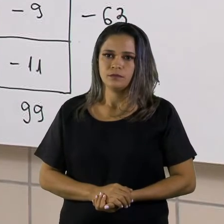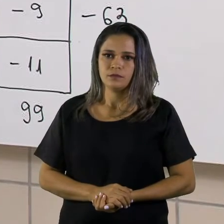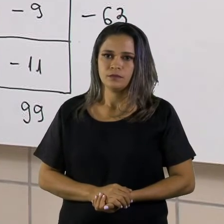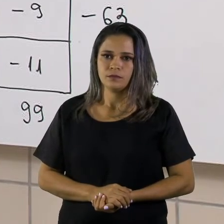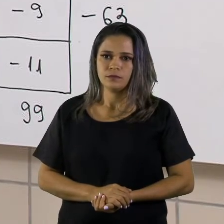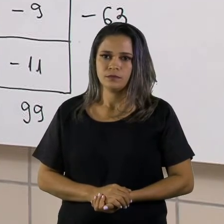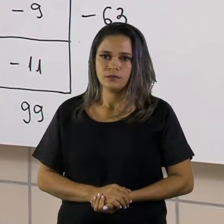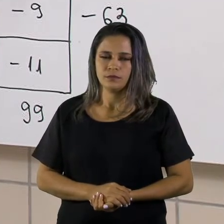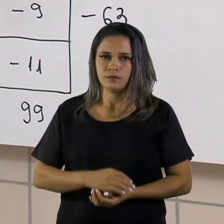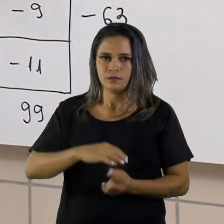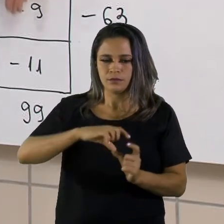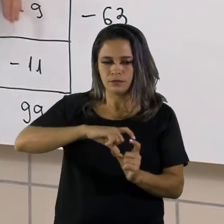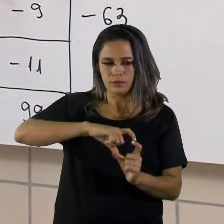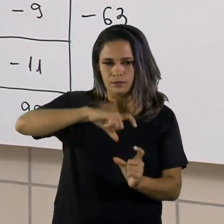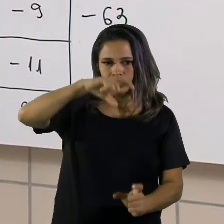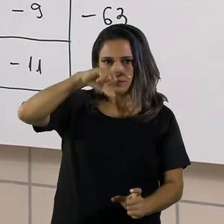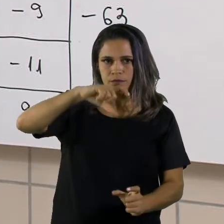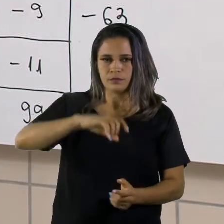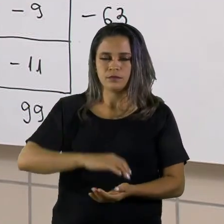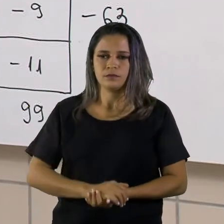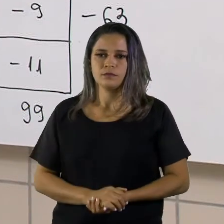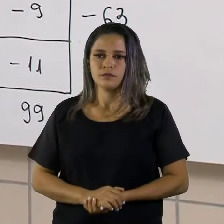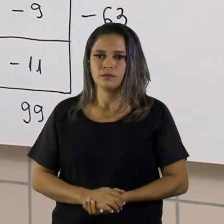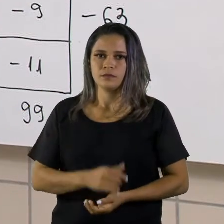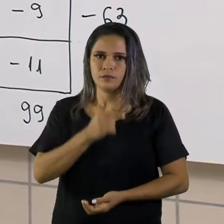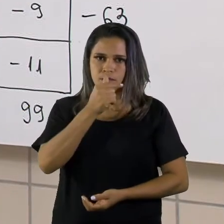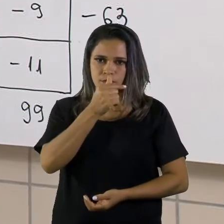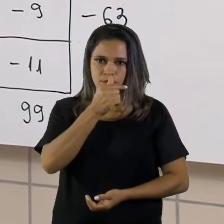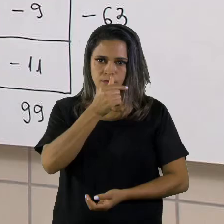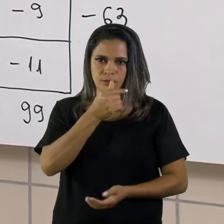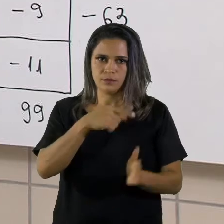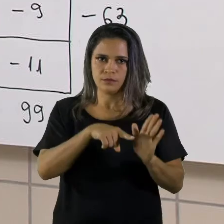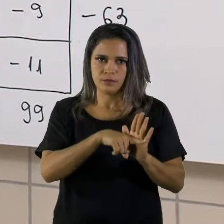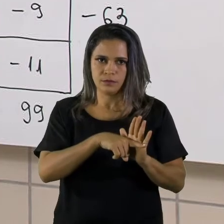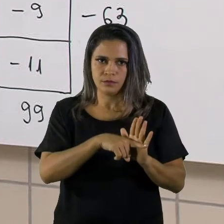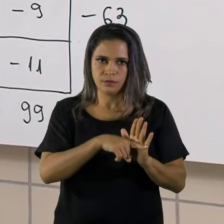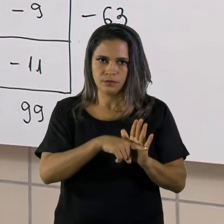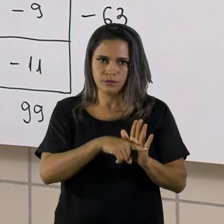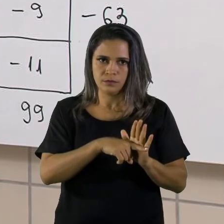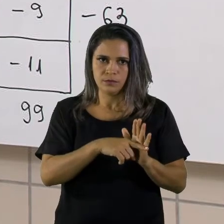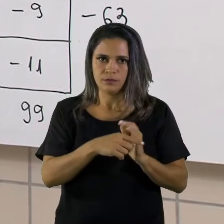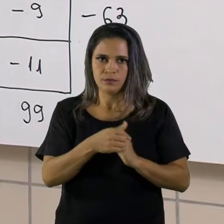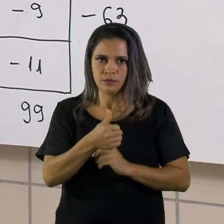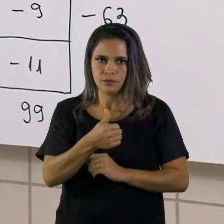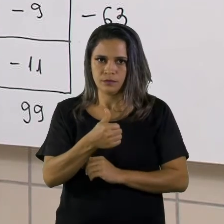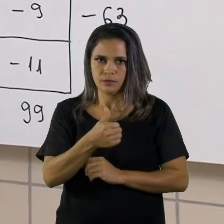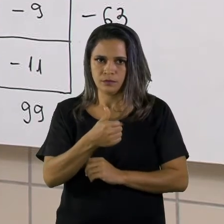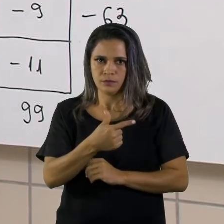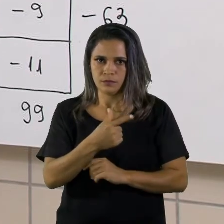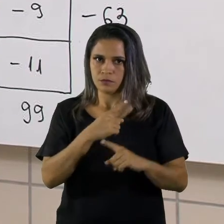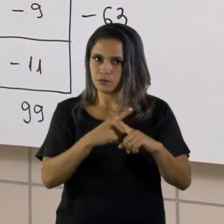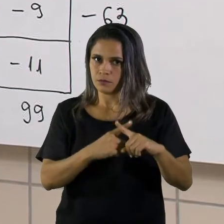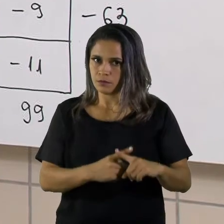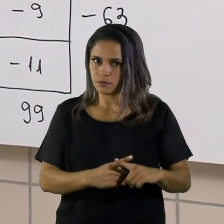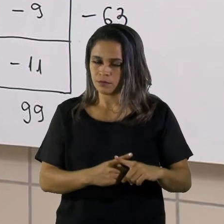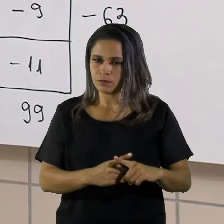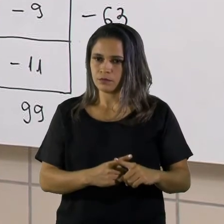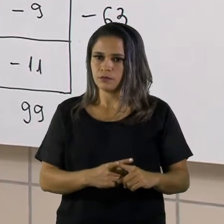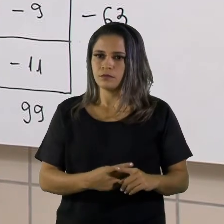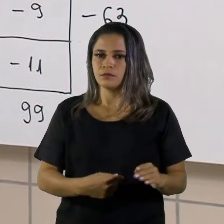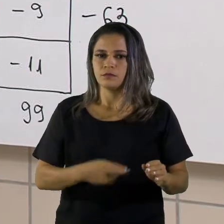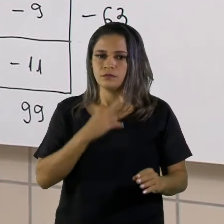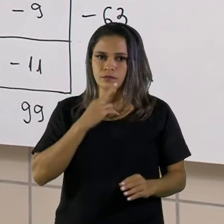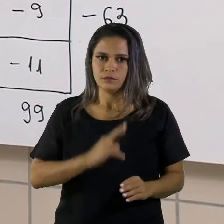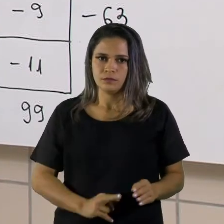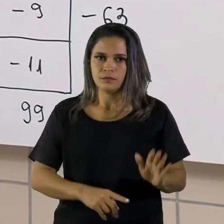Agora, e nas colunas, a mesma coisa. Eu vou multiplicar 7 por menos 12, e aqui dá